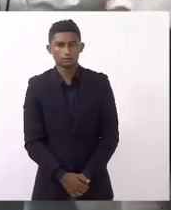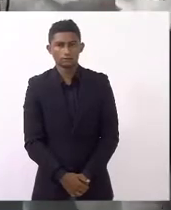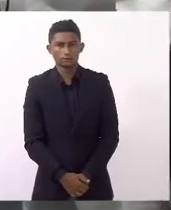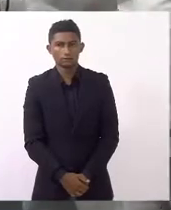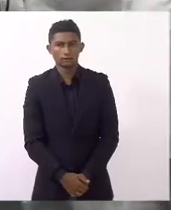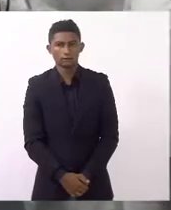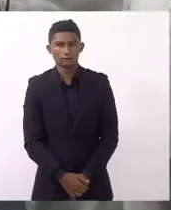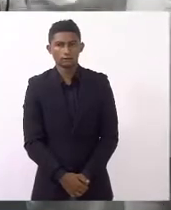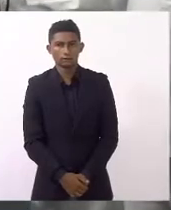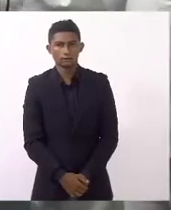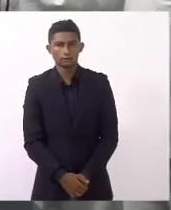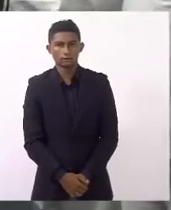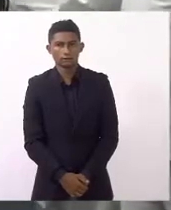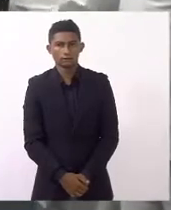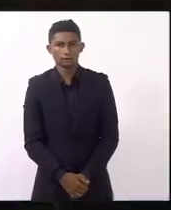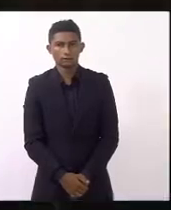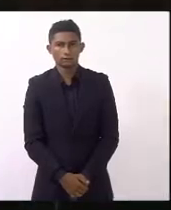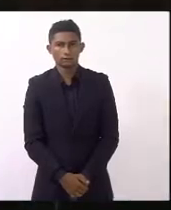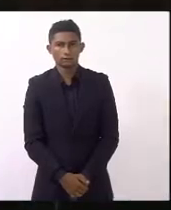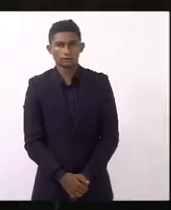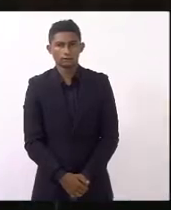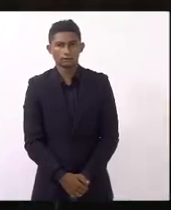E aí